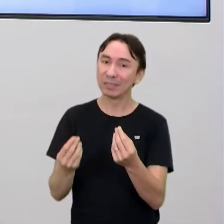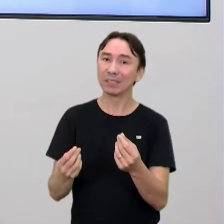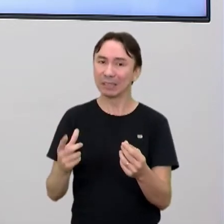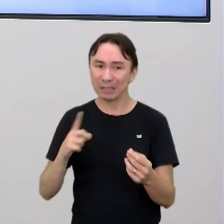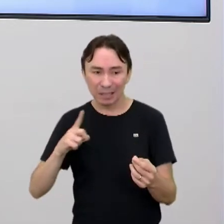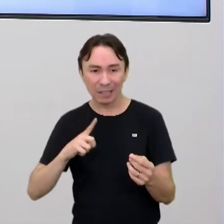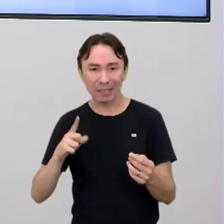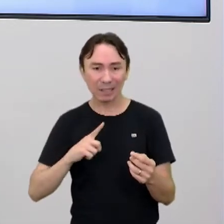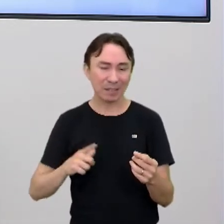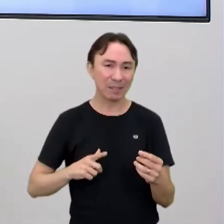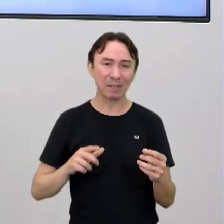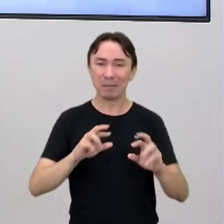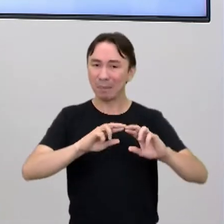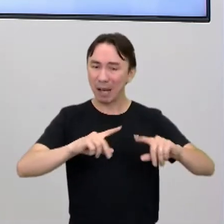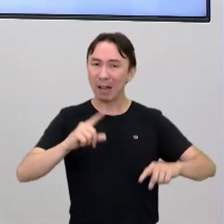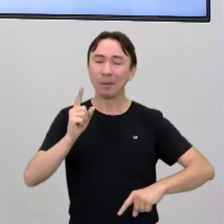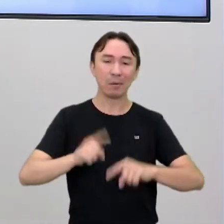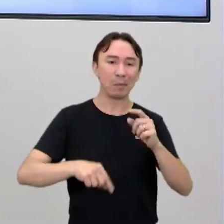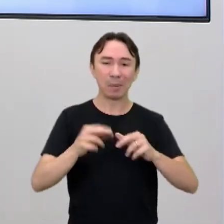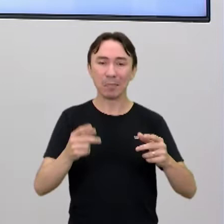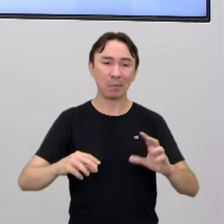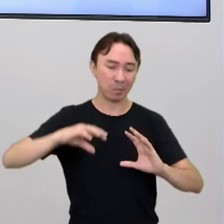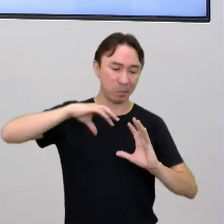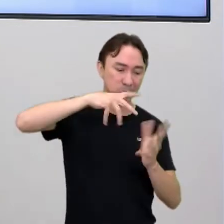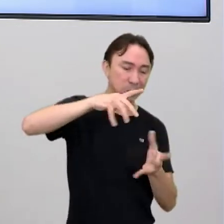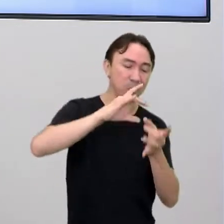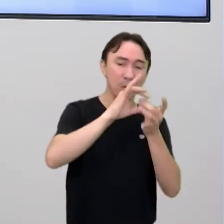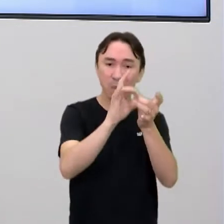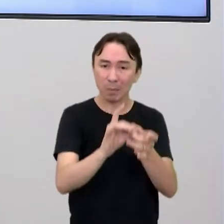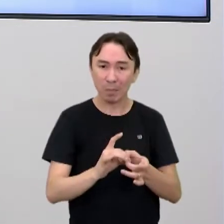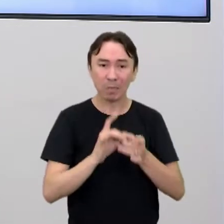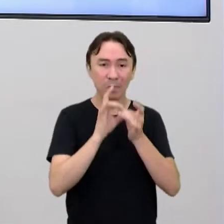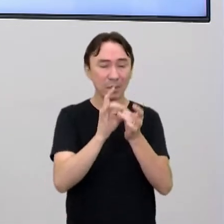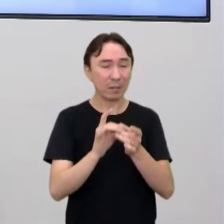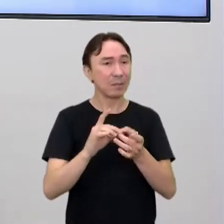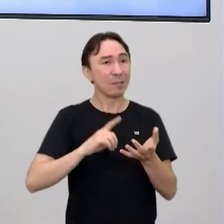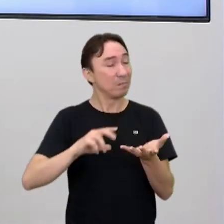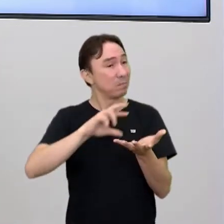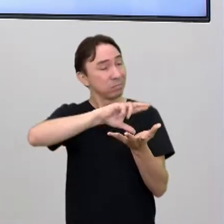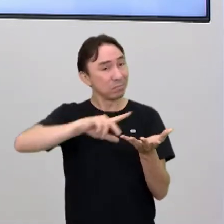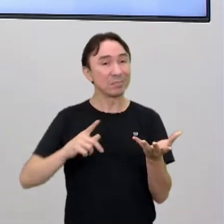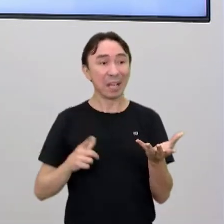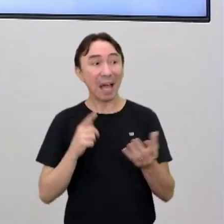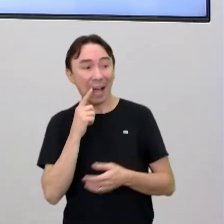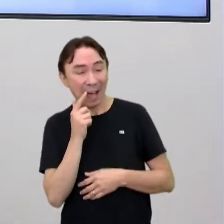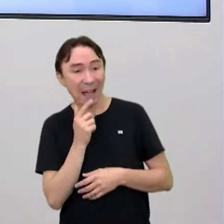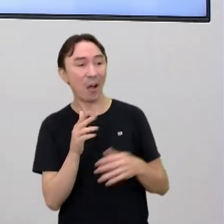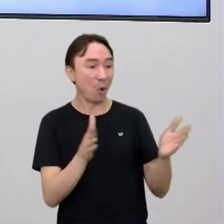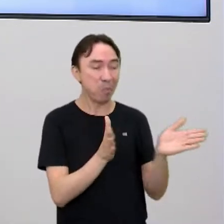interconexão, se por um lado, o fluxo de informações, o